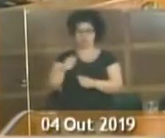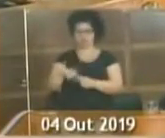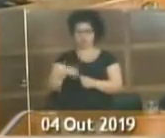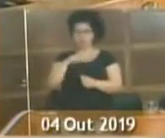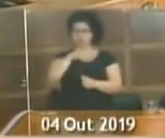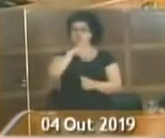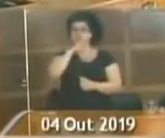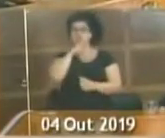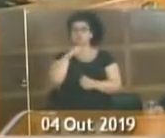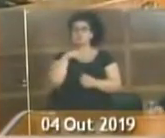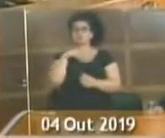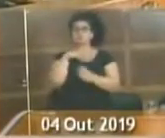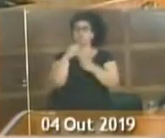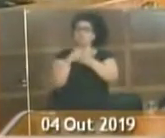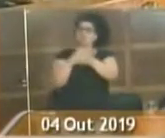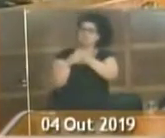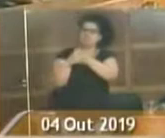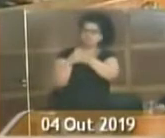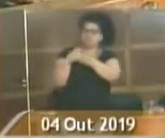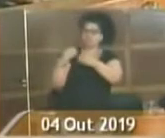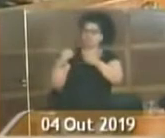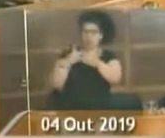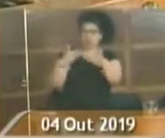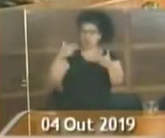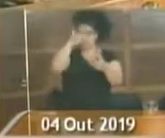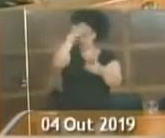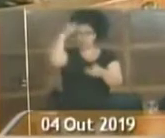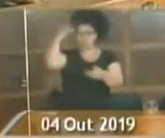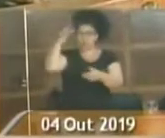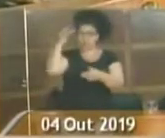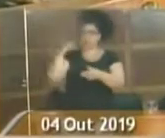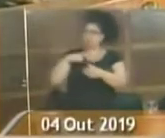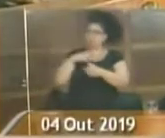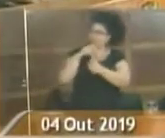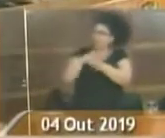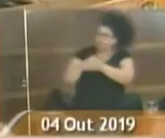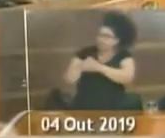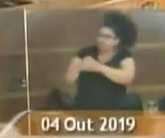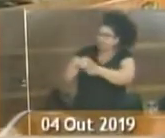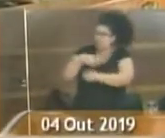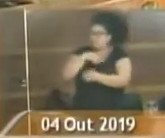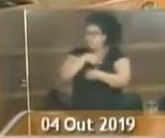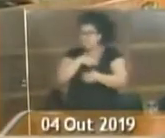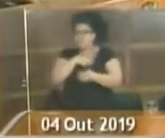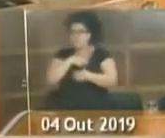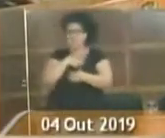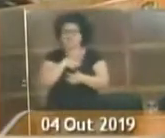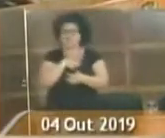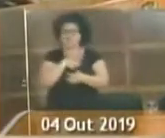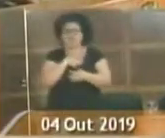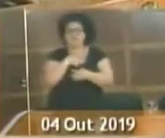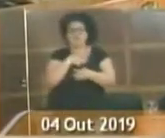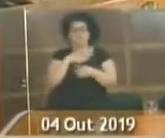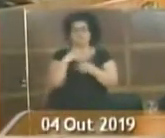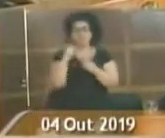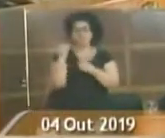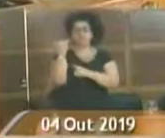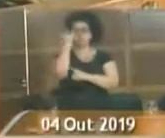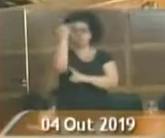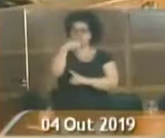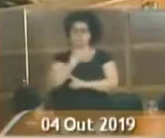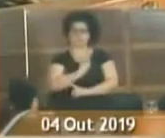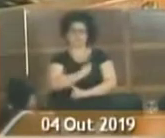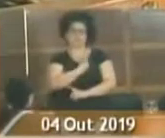um carinho, eu e muitas pessoas, um carinho muito grande por esses seres tão importantes na nossa vida,